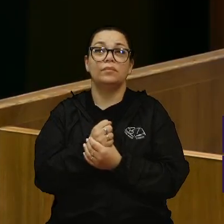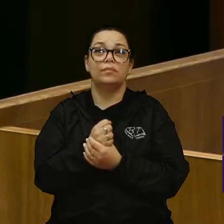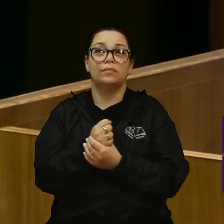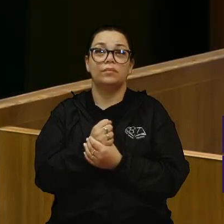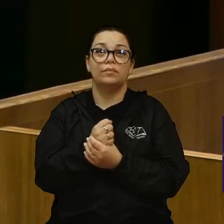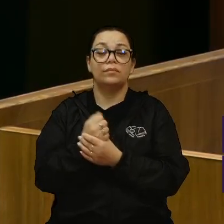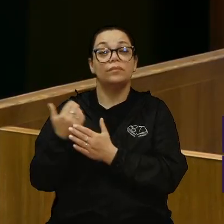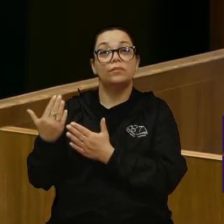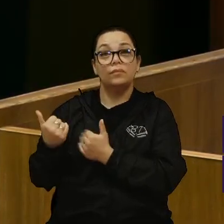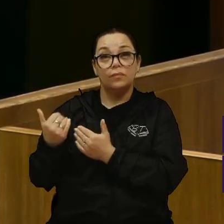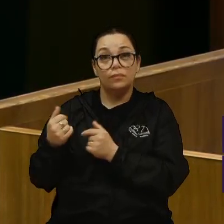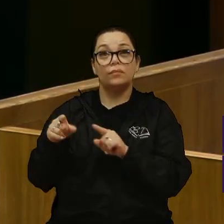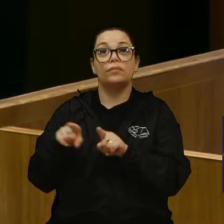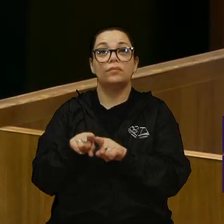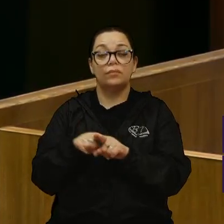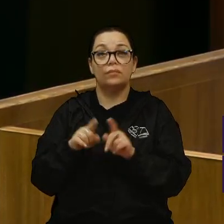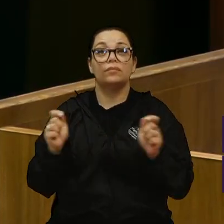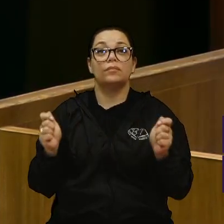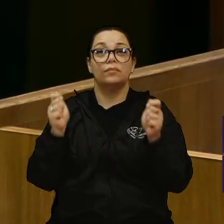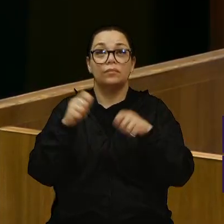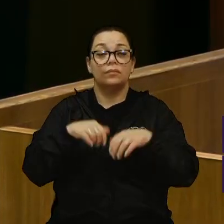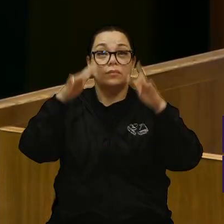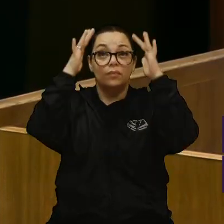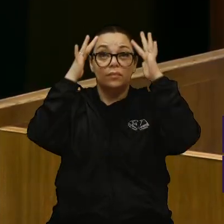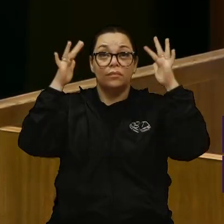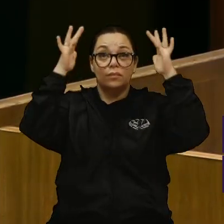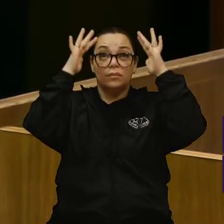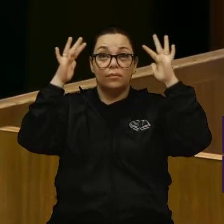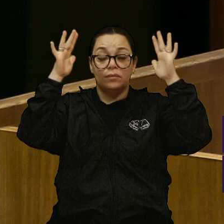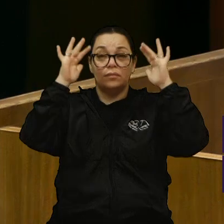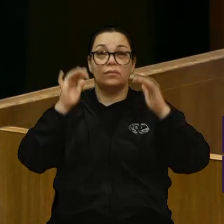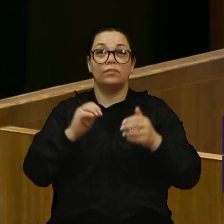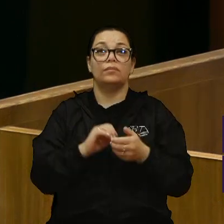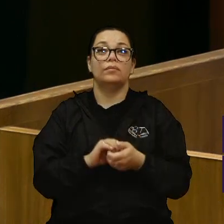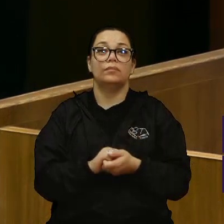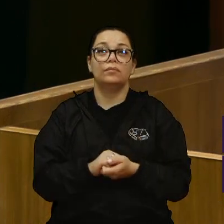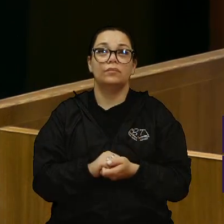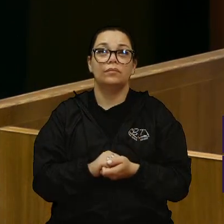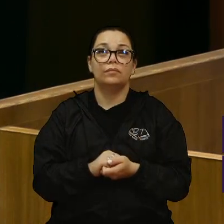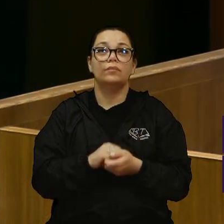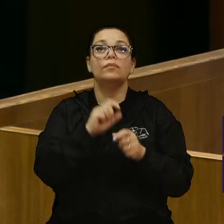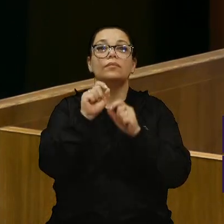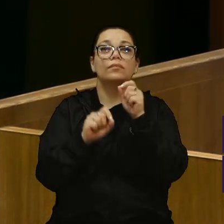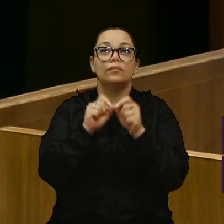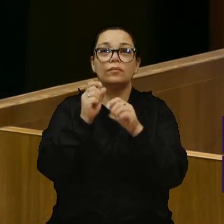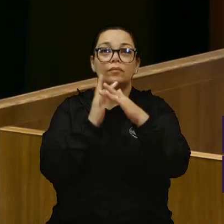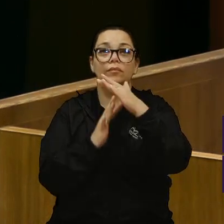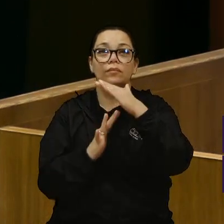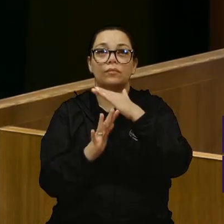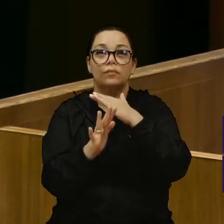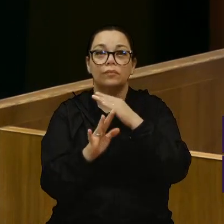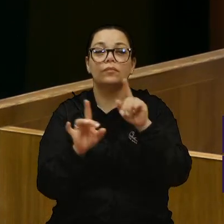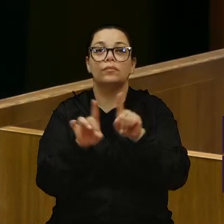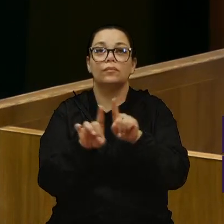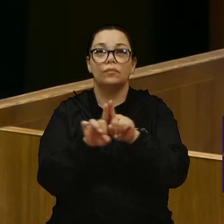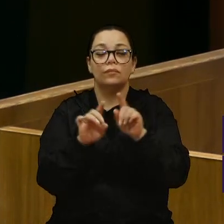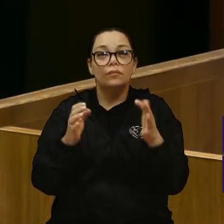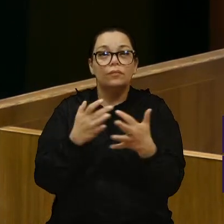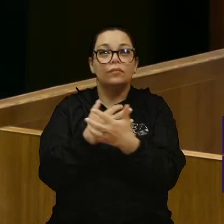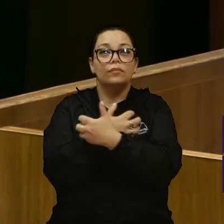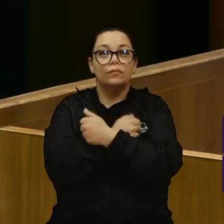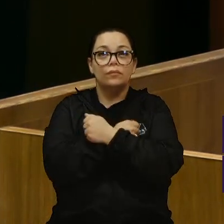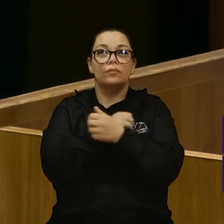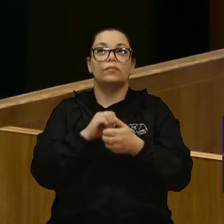onde as juventudes possam sonhar sem pedir desculpas, onde os migrantes e refugiados sejam